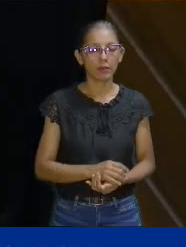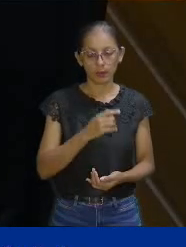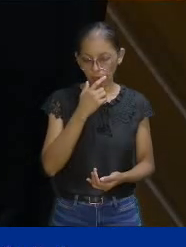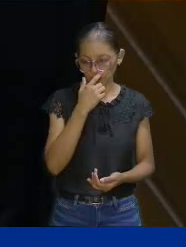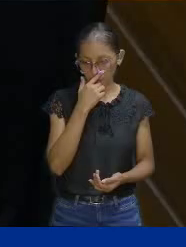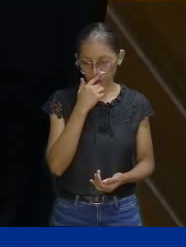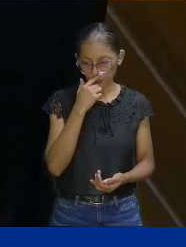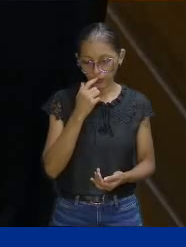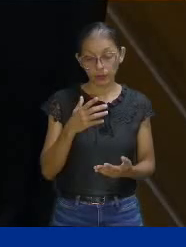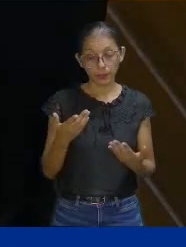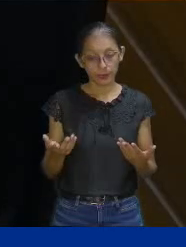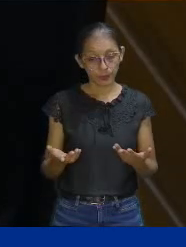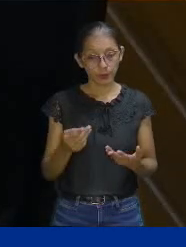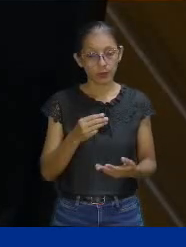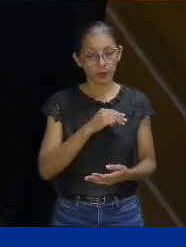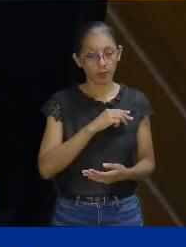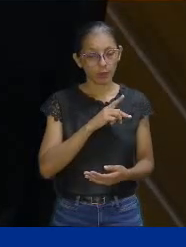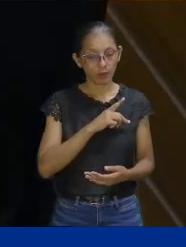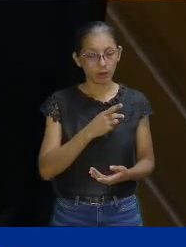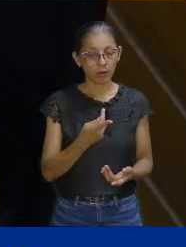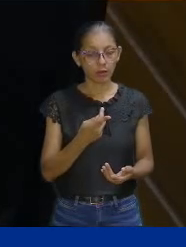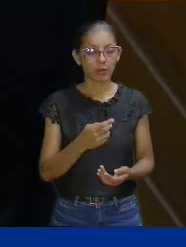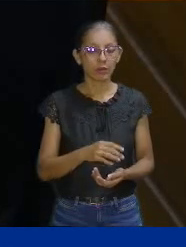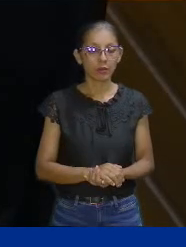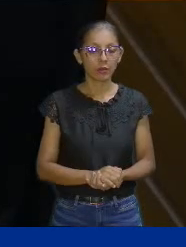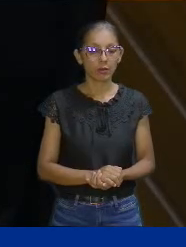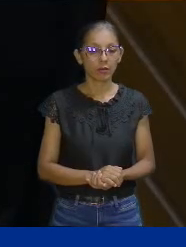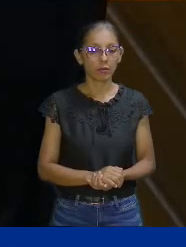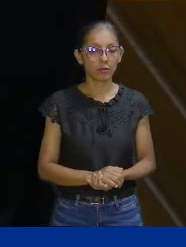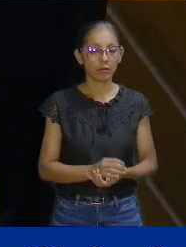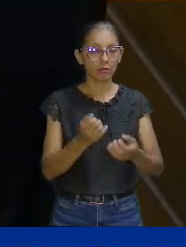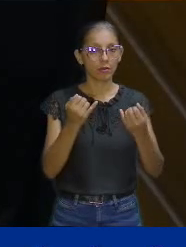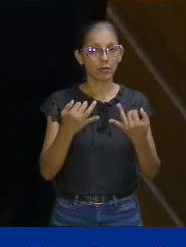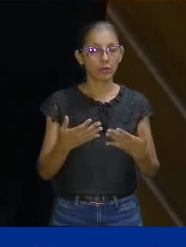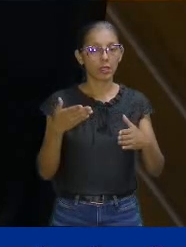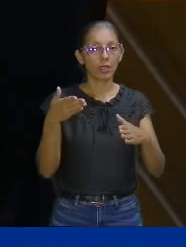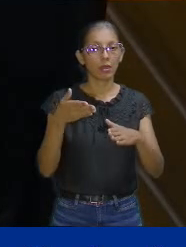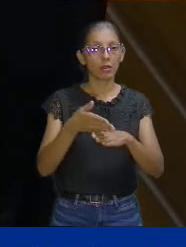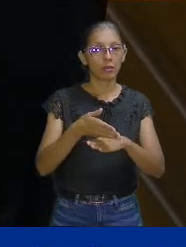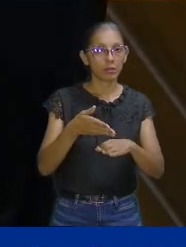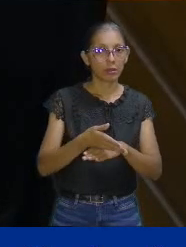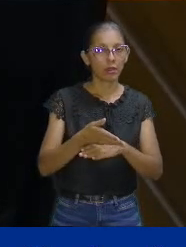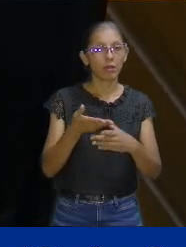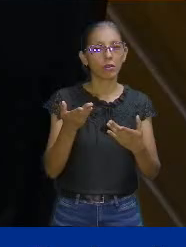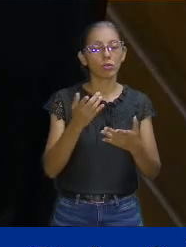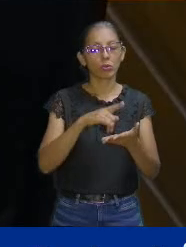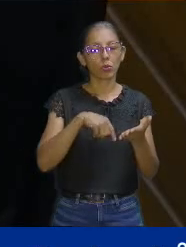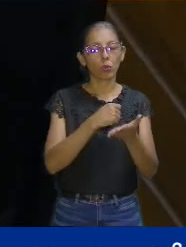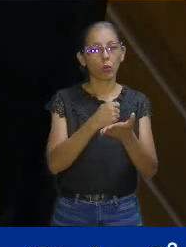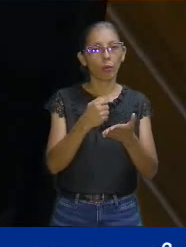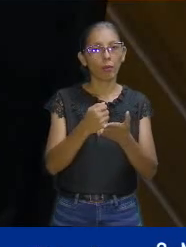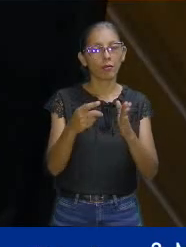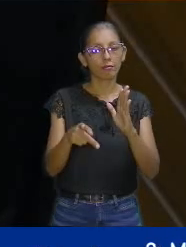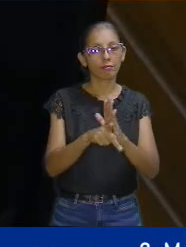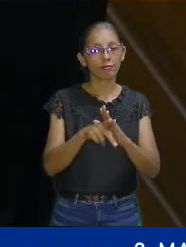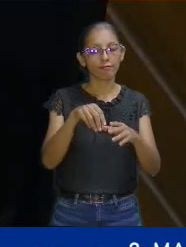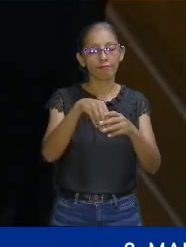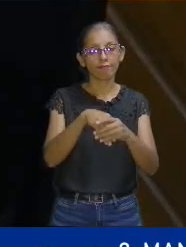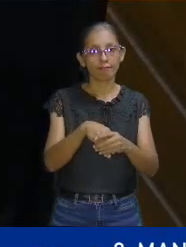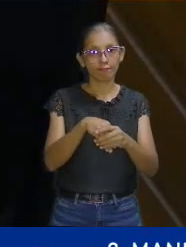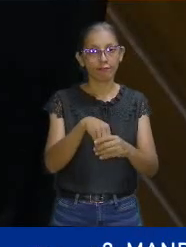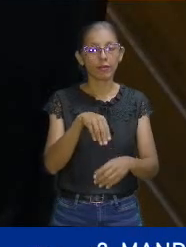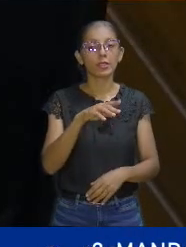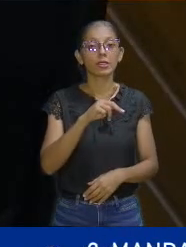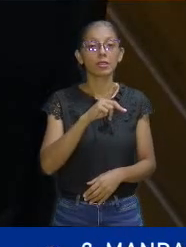pelo Ministério Público Eleitoral, o acesso irrestrito a documentos internos da Polícia Federal encontra limites